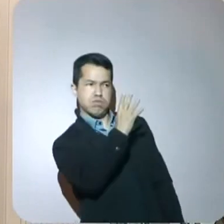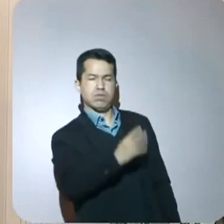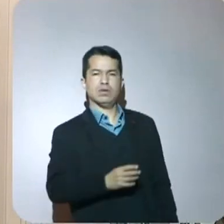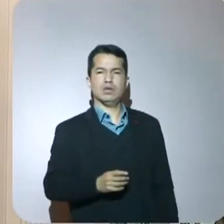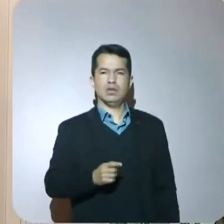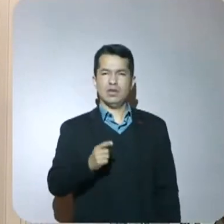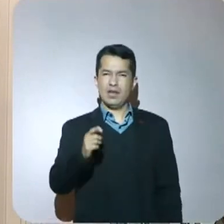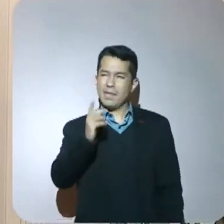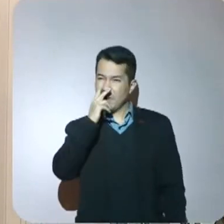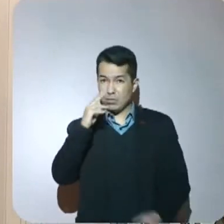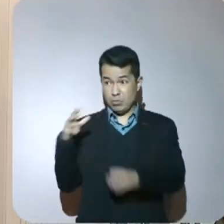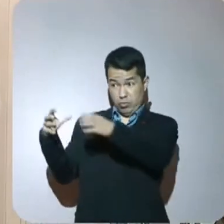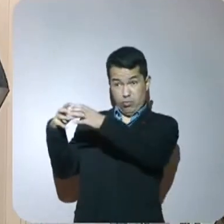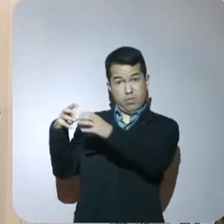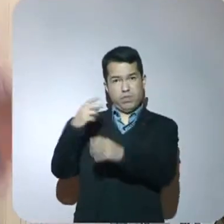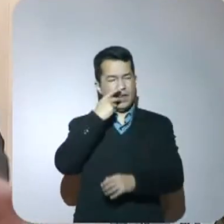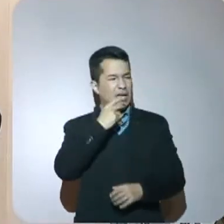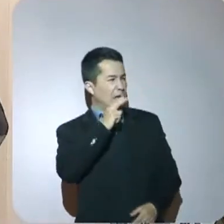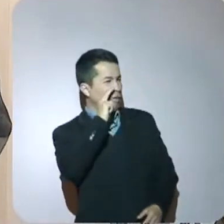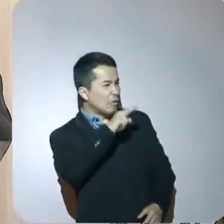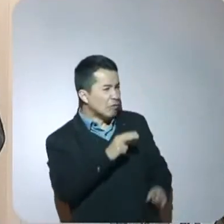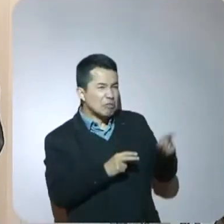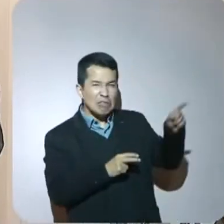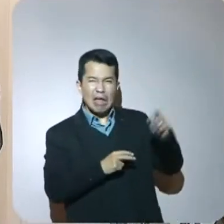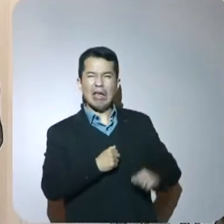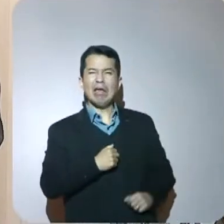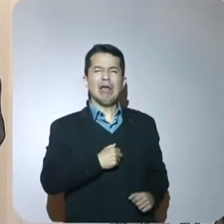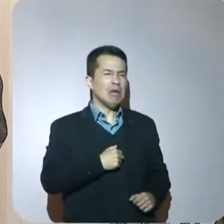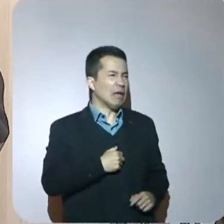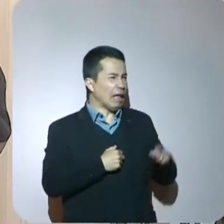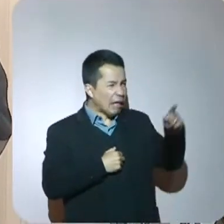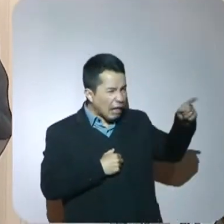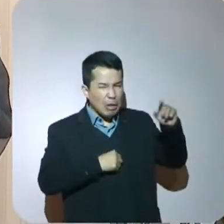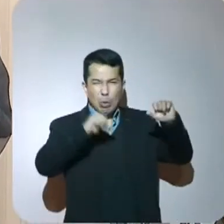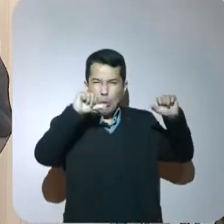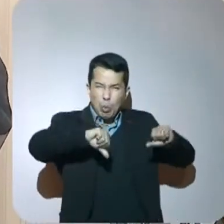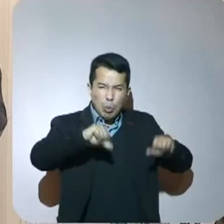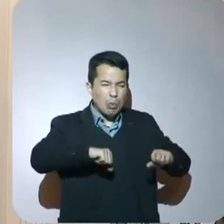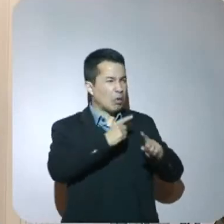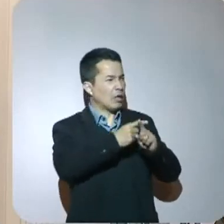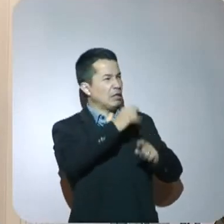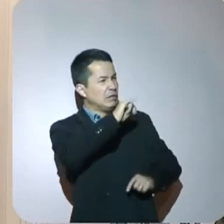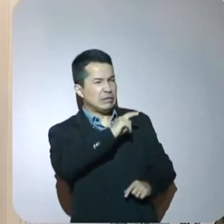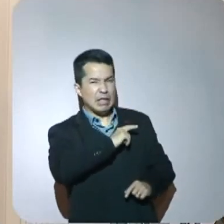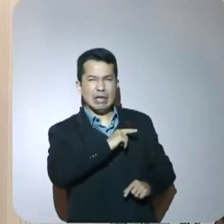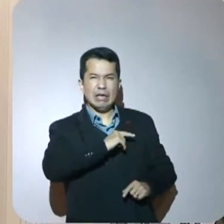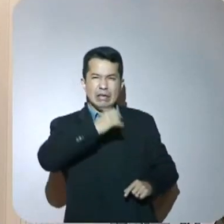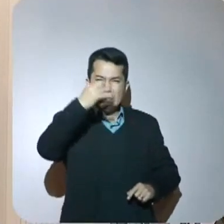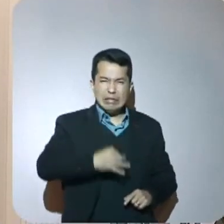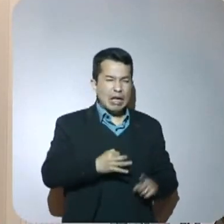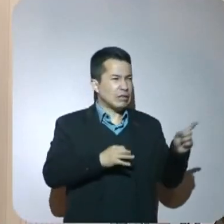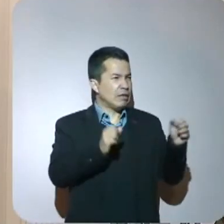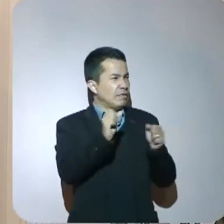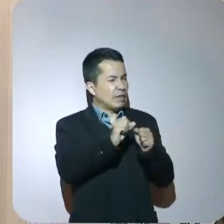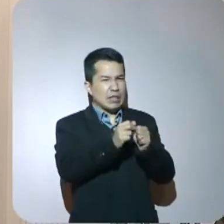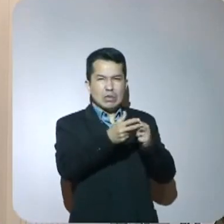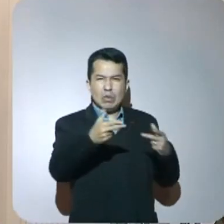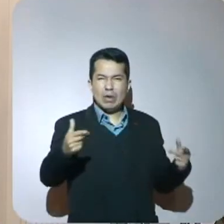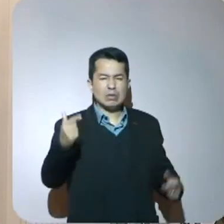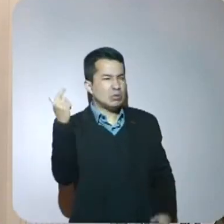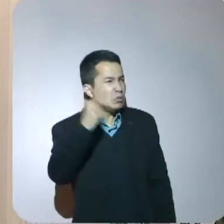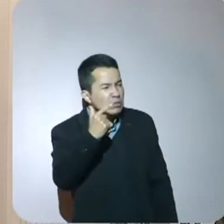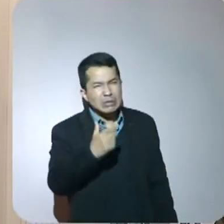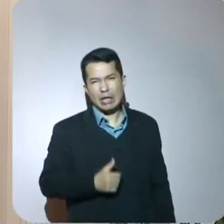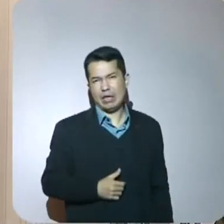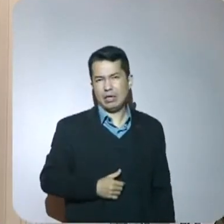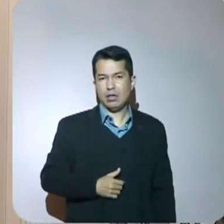cheios do Espírito Santo, porque se fossem não deixariam que isso acontecesse. E quando colocou em xeque, a igreja estava se